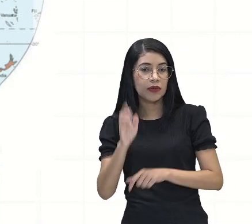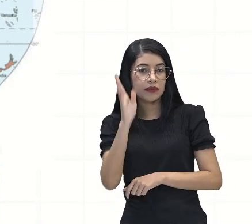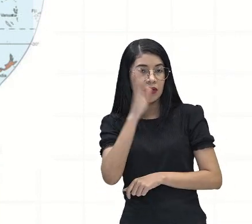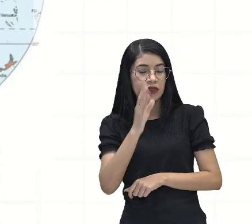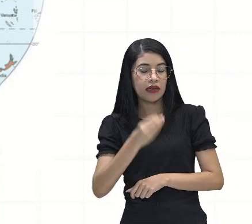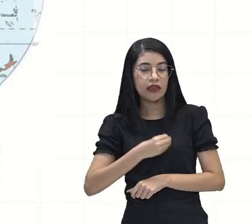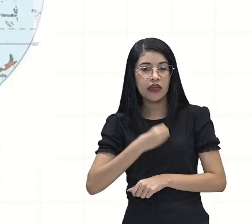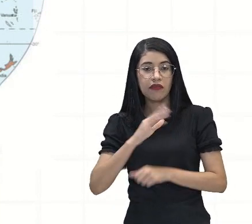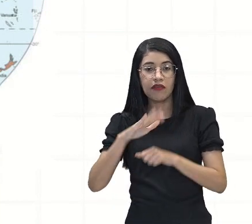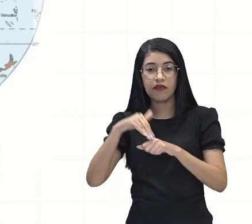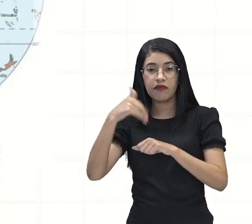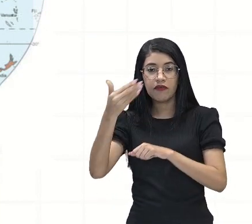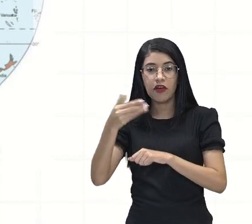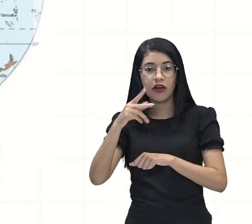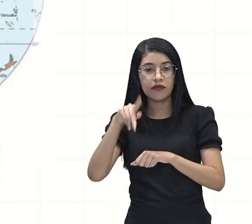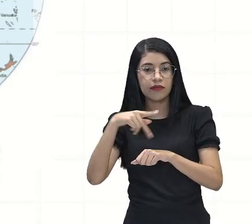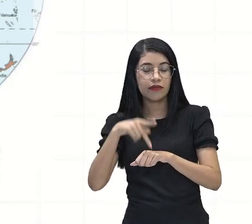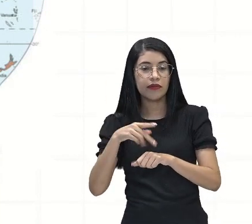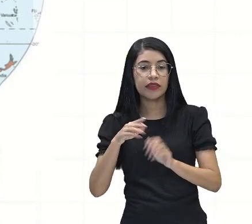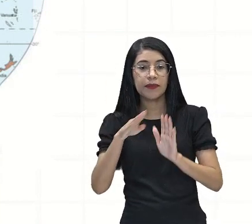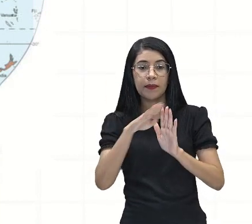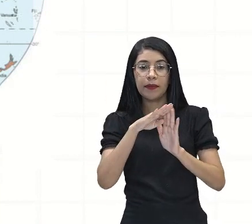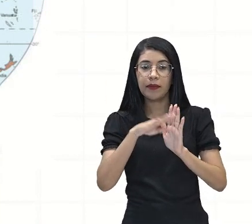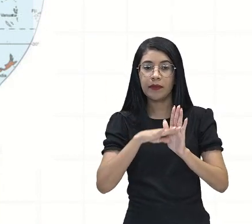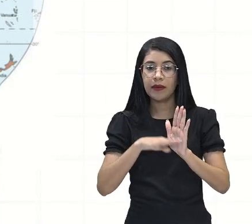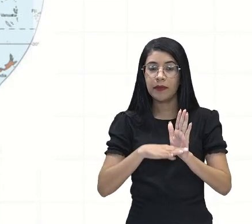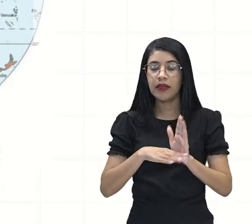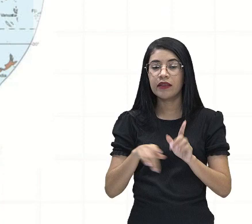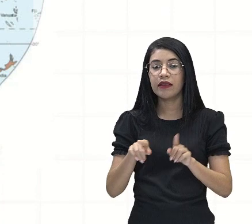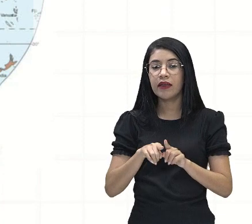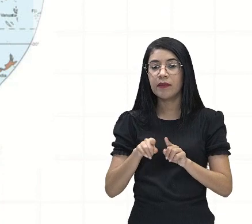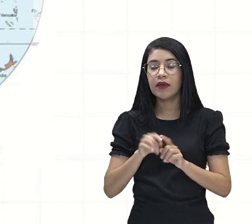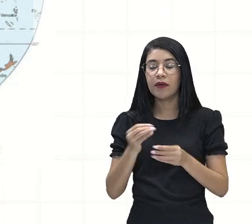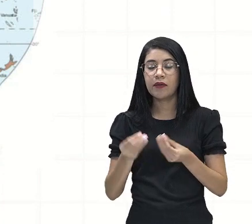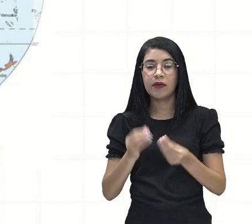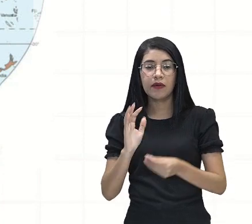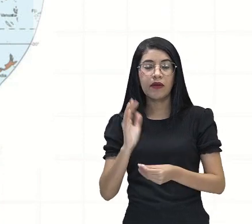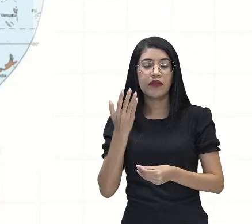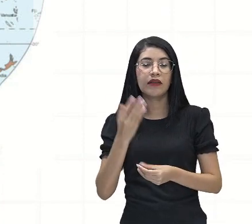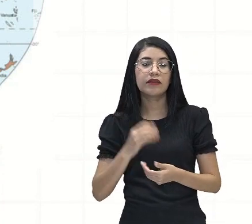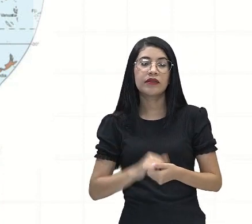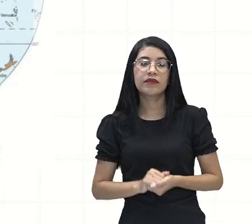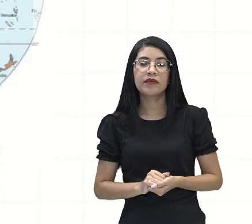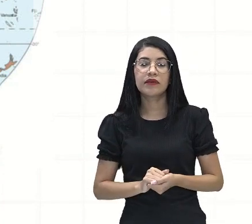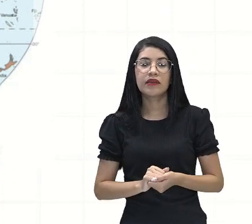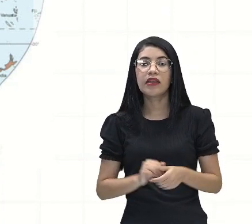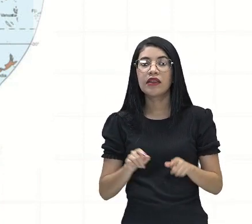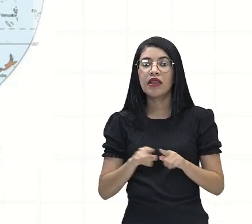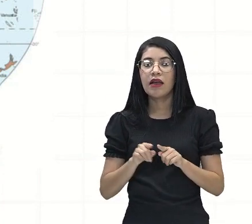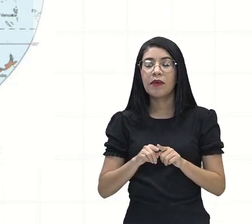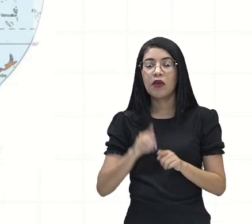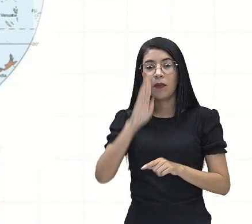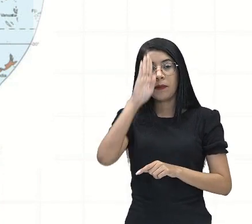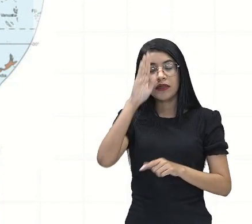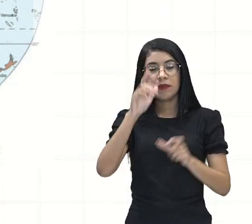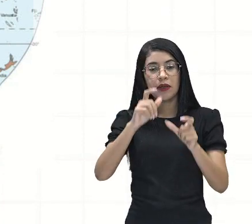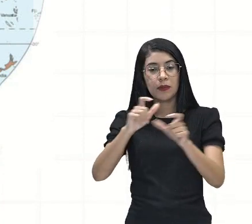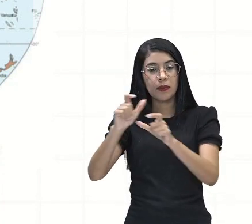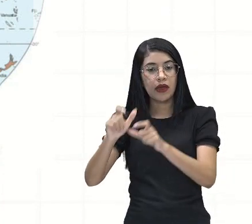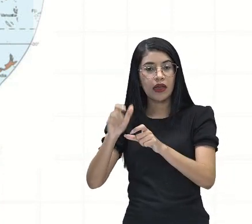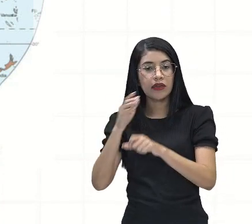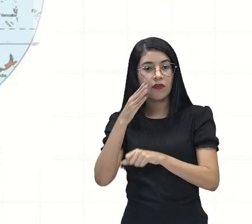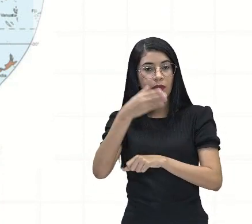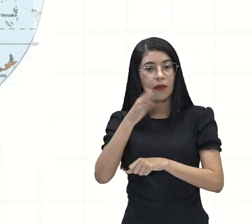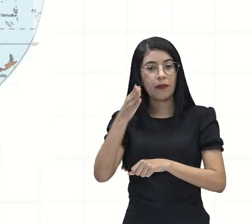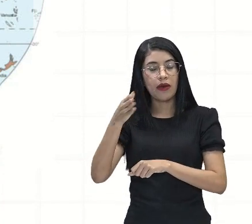temos a legenda indicando a ocorrência de brasileiros no exterior os principais fluxos aí a gente pode est